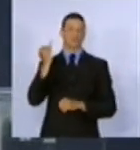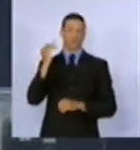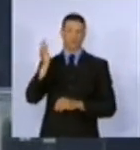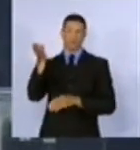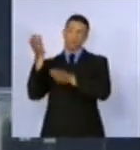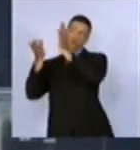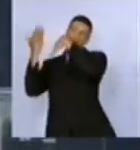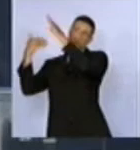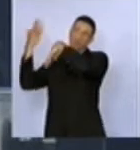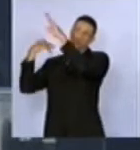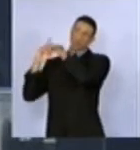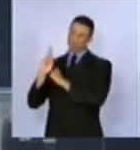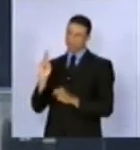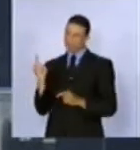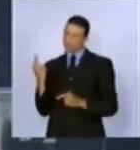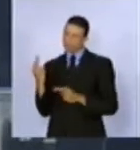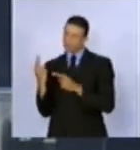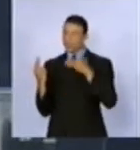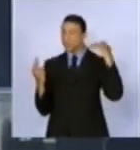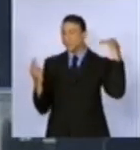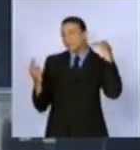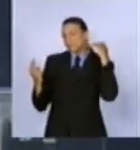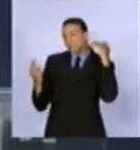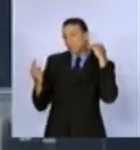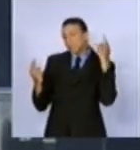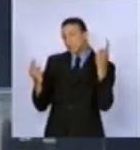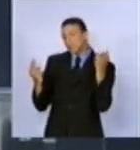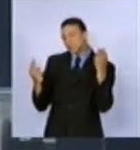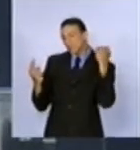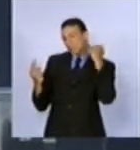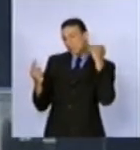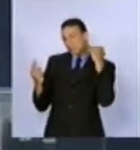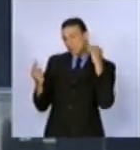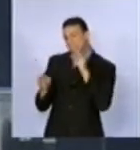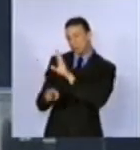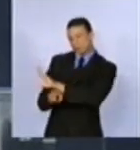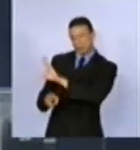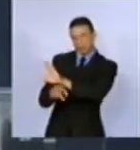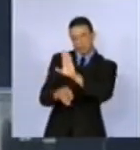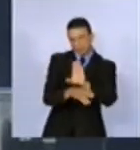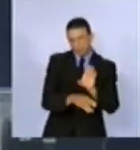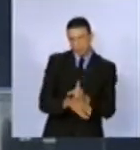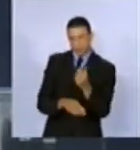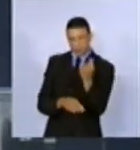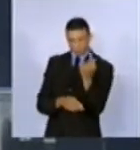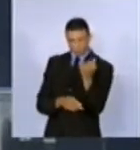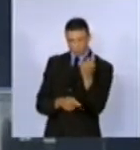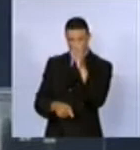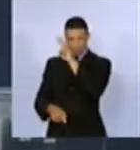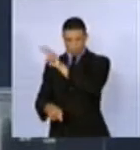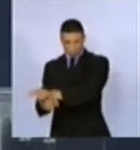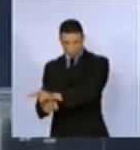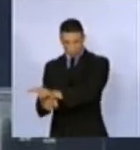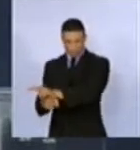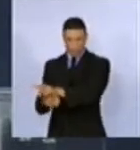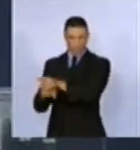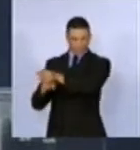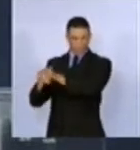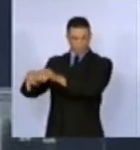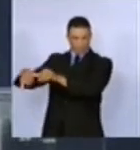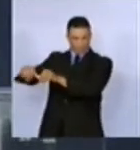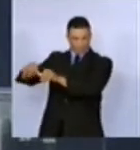historicamente o banco ele tem sido um grande provedor de crédito ao setor e